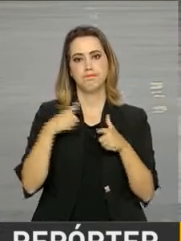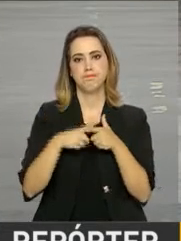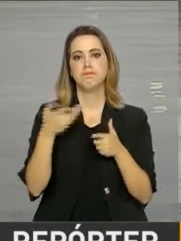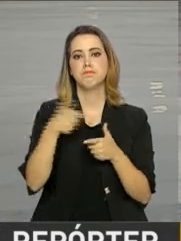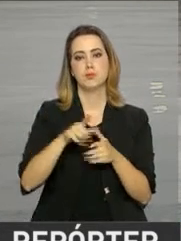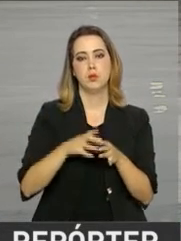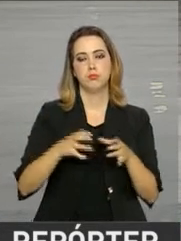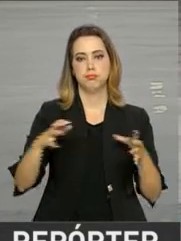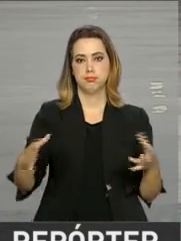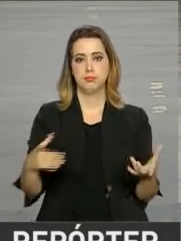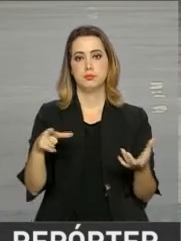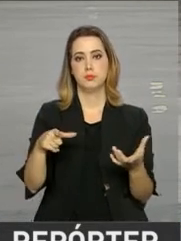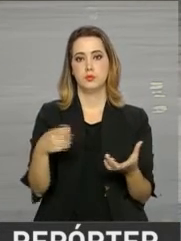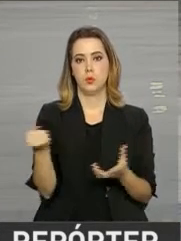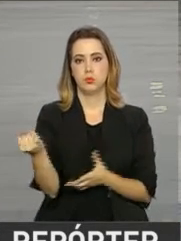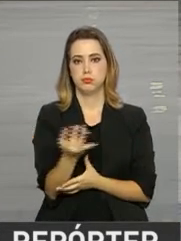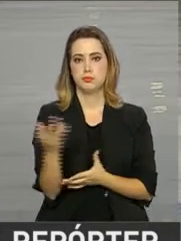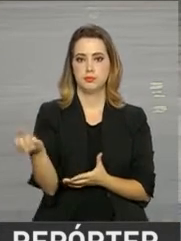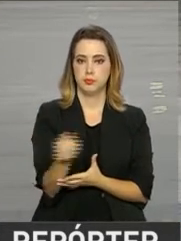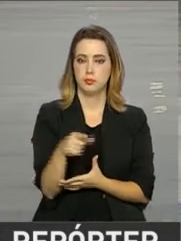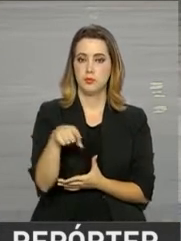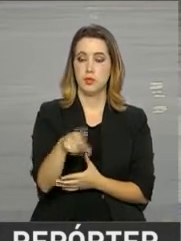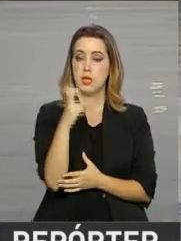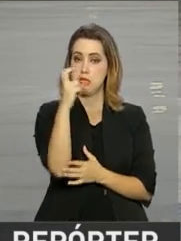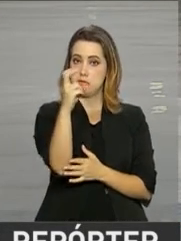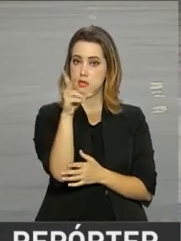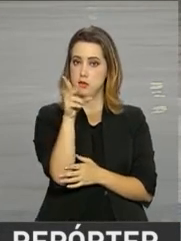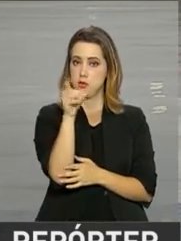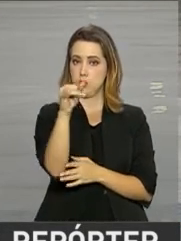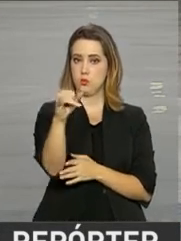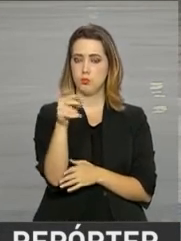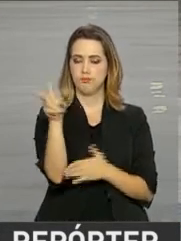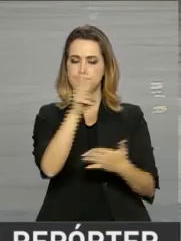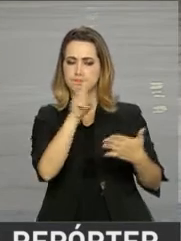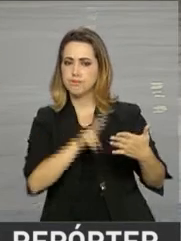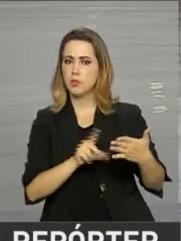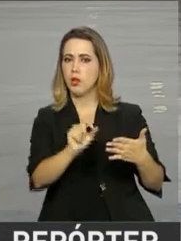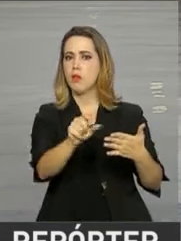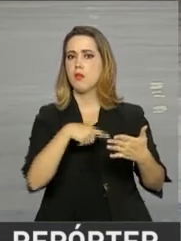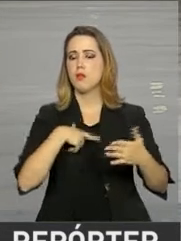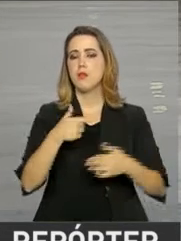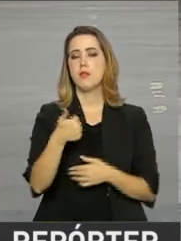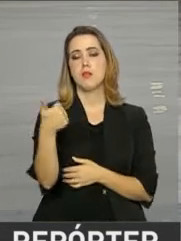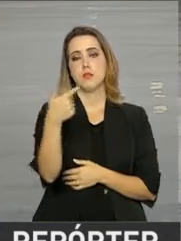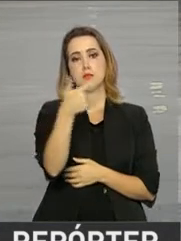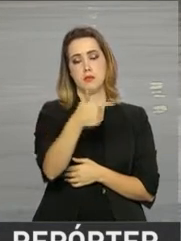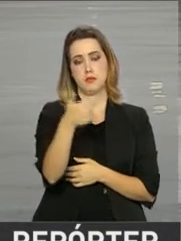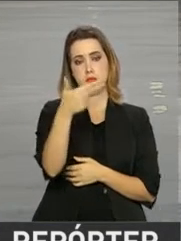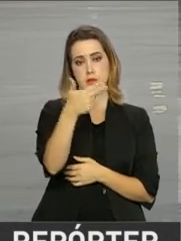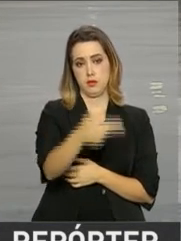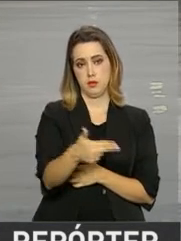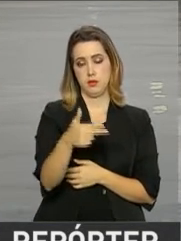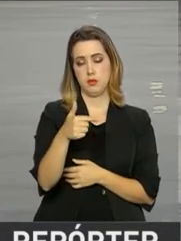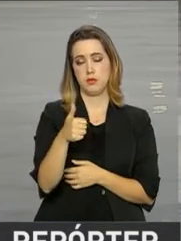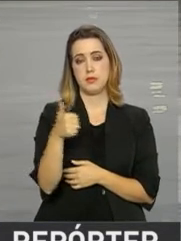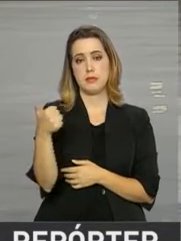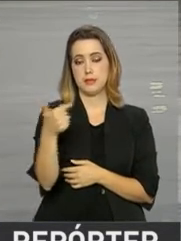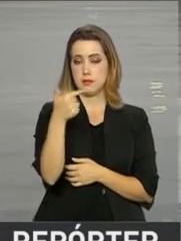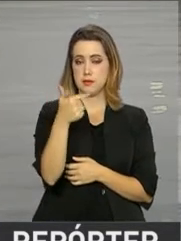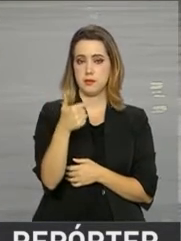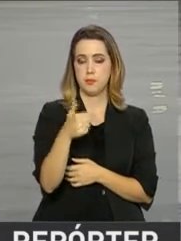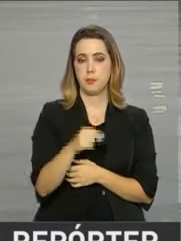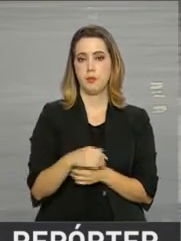ao todo durante os cinco dias de operação fiscalizou quase 122 mil e 500 veículos e